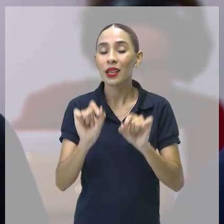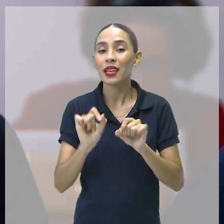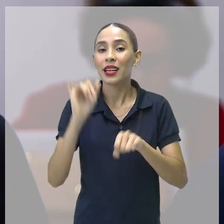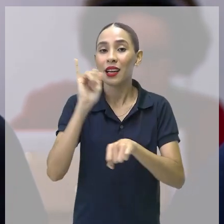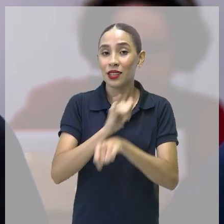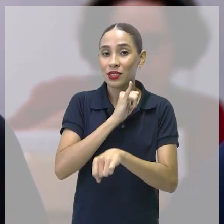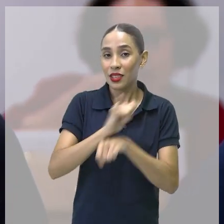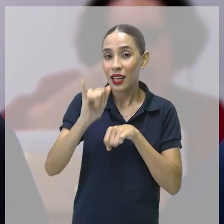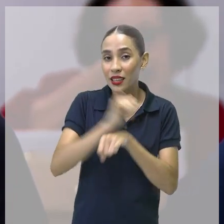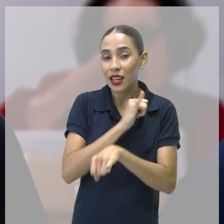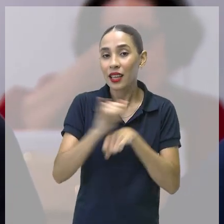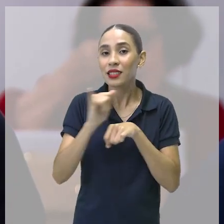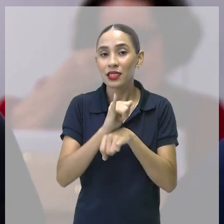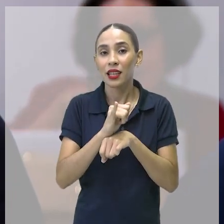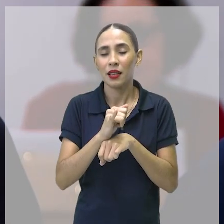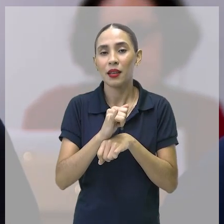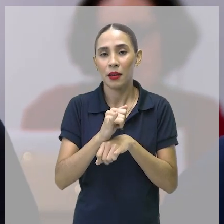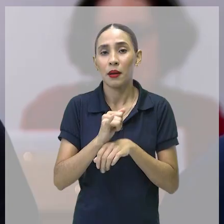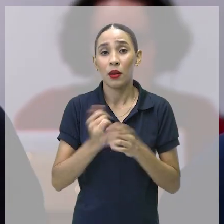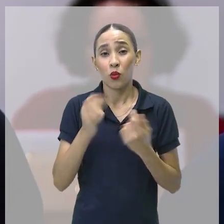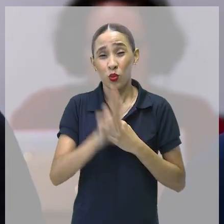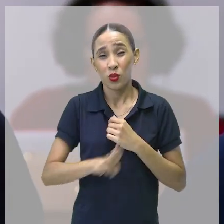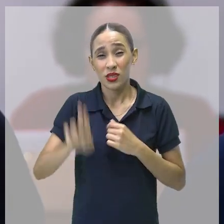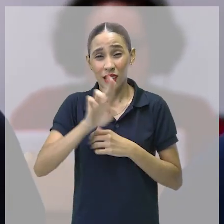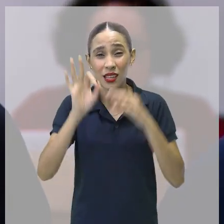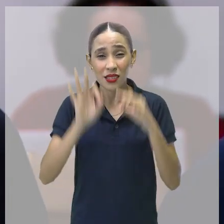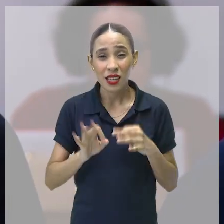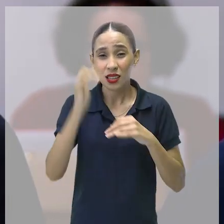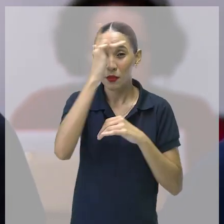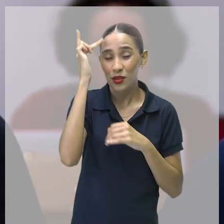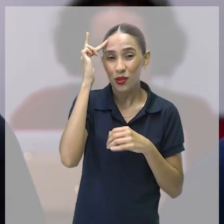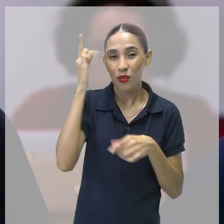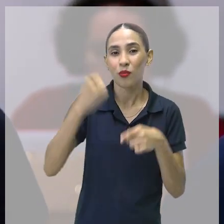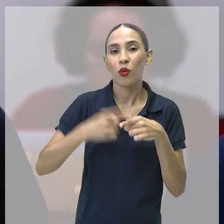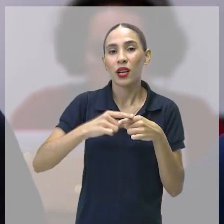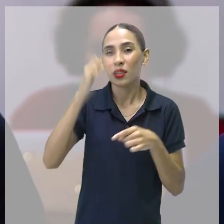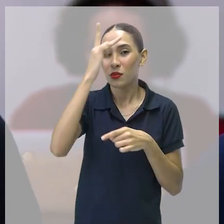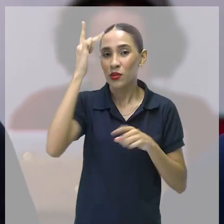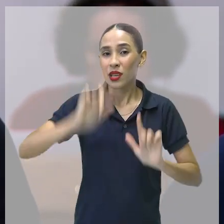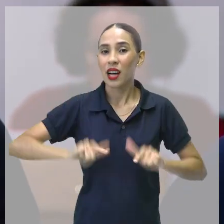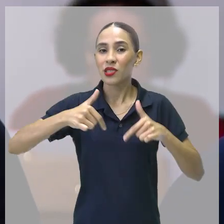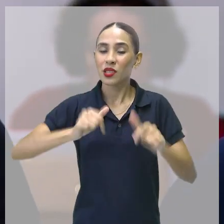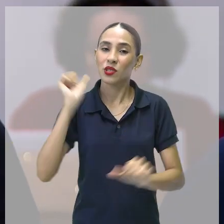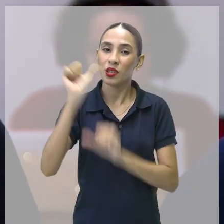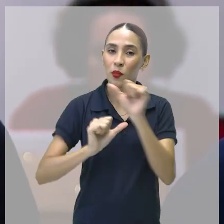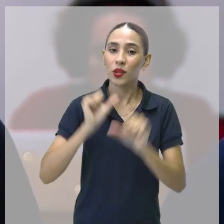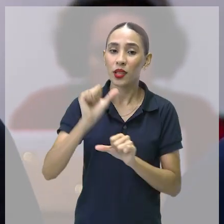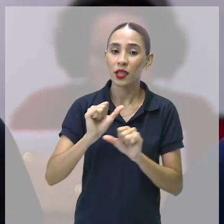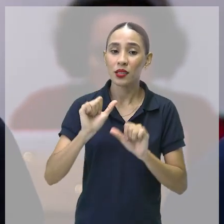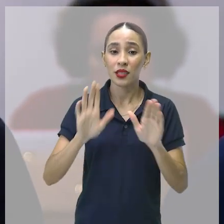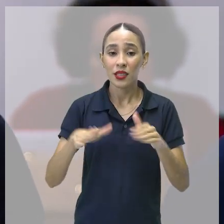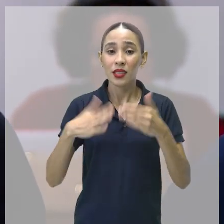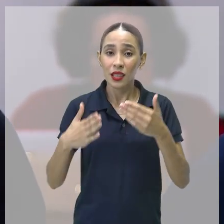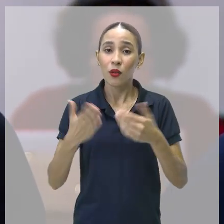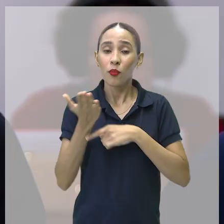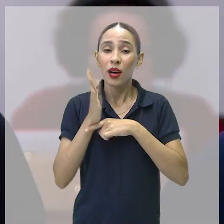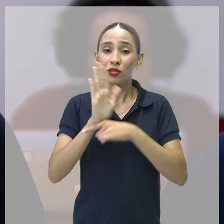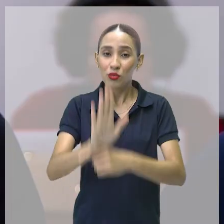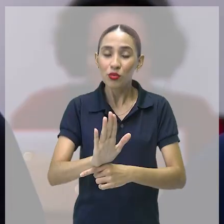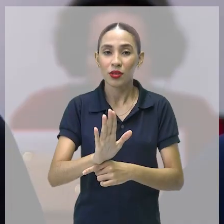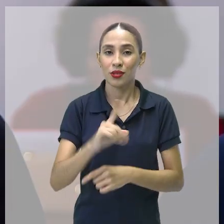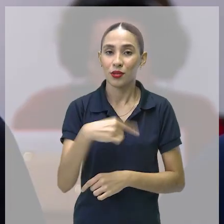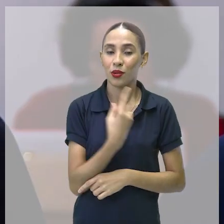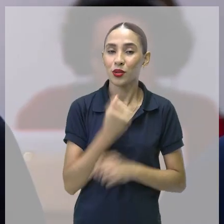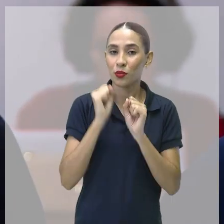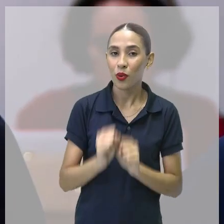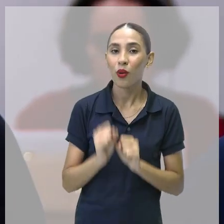que essa ferramenta ela seja bem usada pelas pessoas, pois as pessoas são os agentes da transformação. Então ela é um auxílio